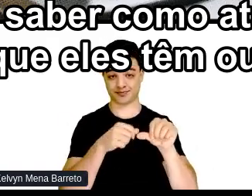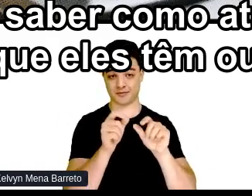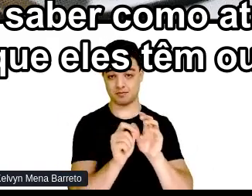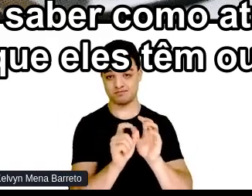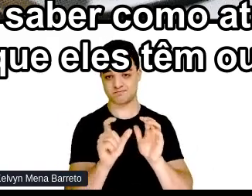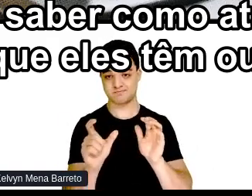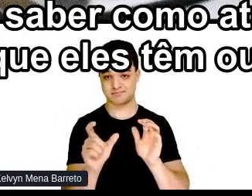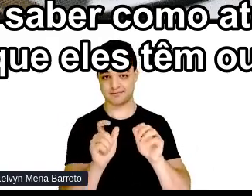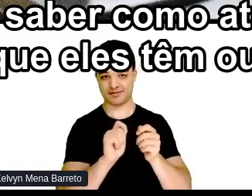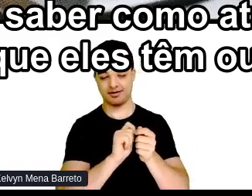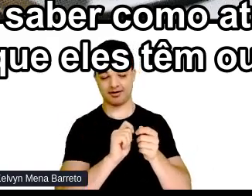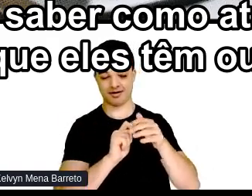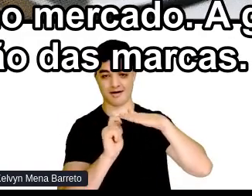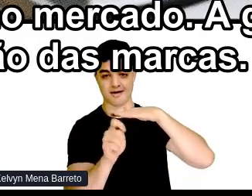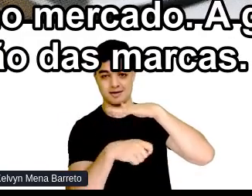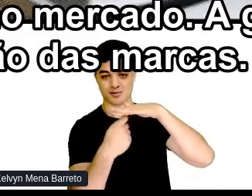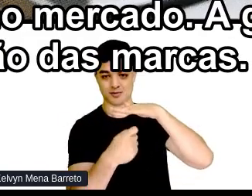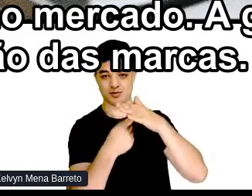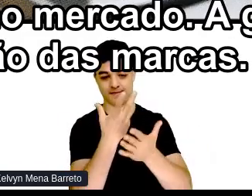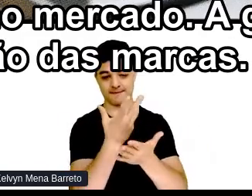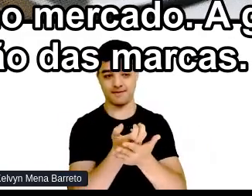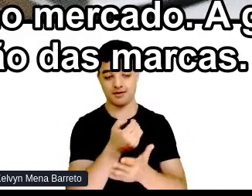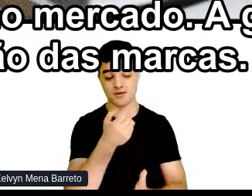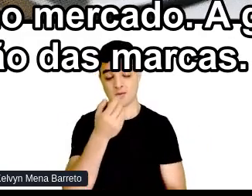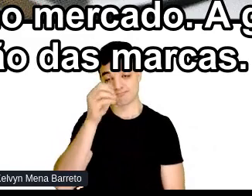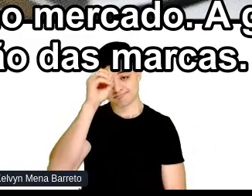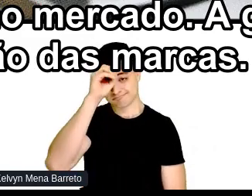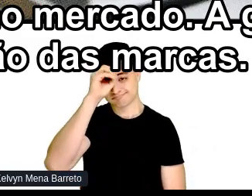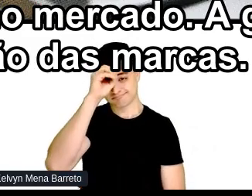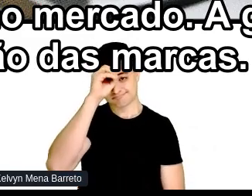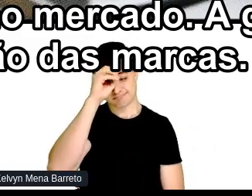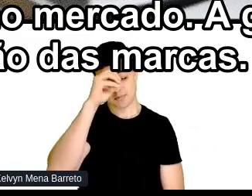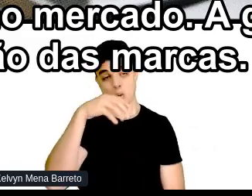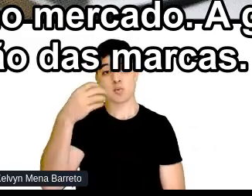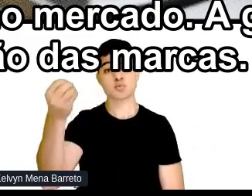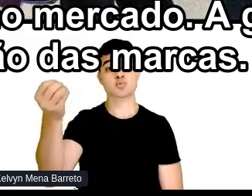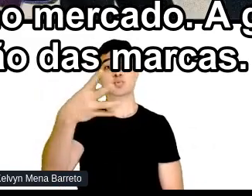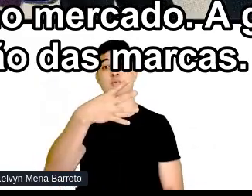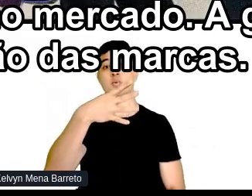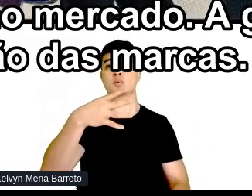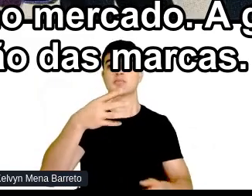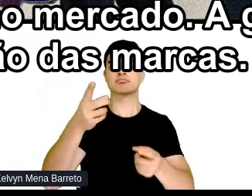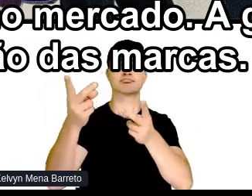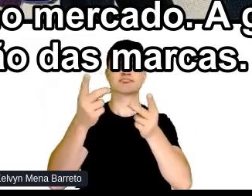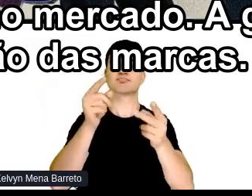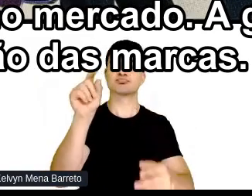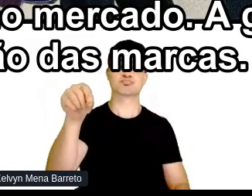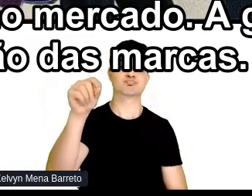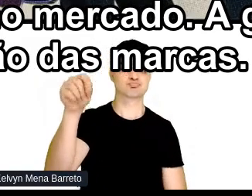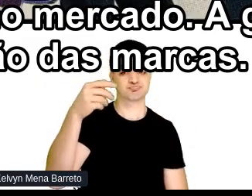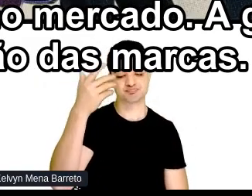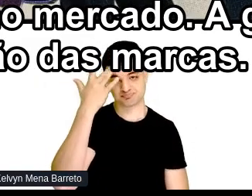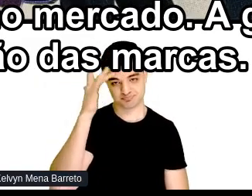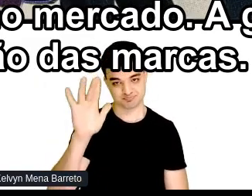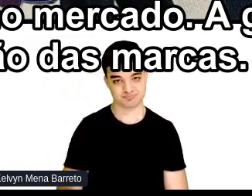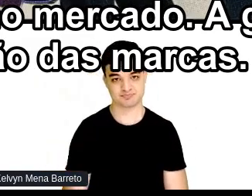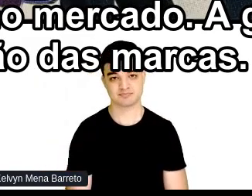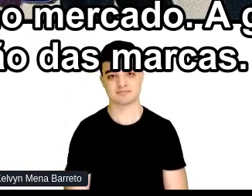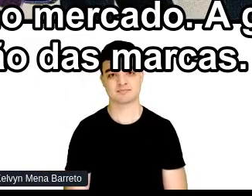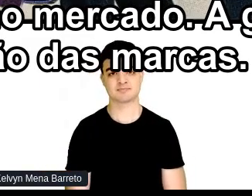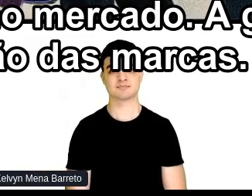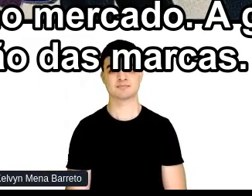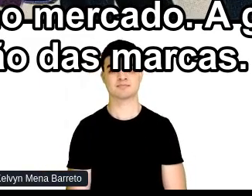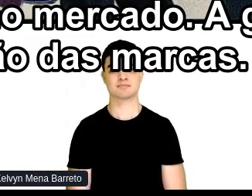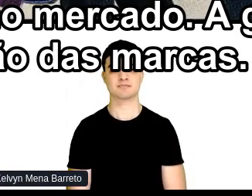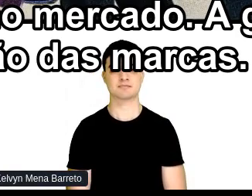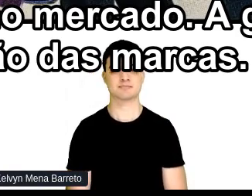A segunda tendência tem a ver com a comunicação, então uma comunicação conectada, que é uma tendência que aconteceu junto ali